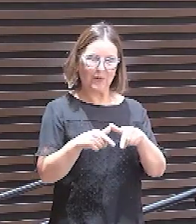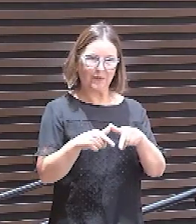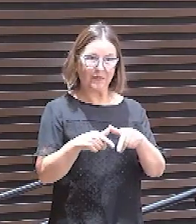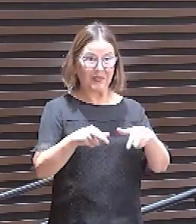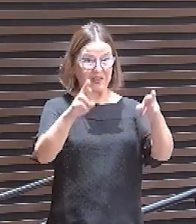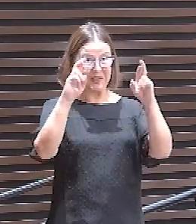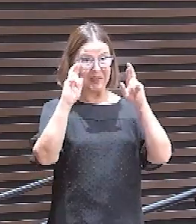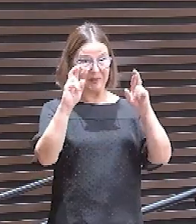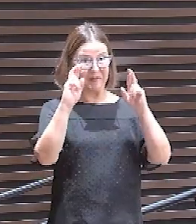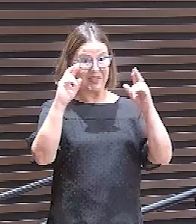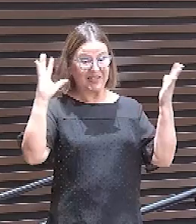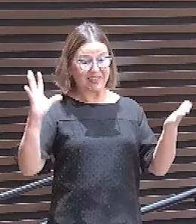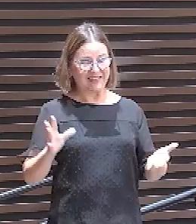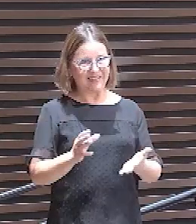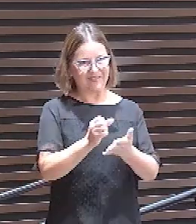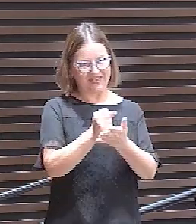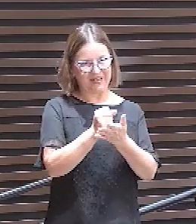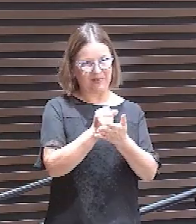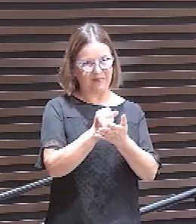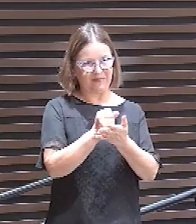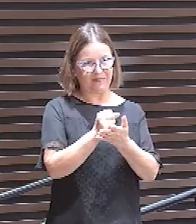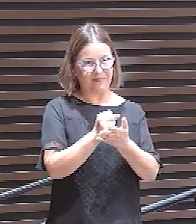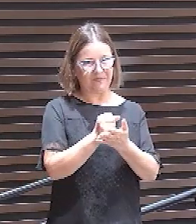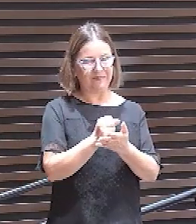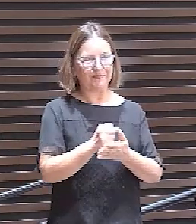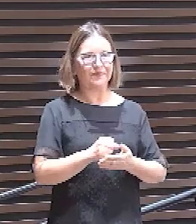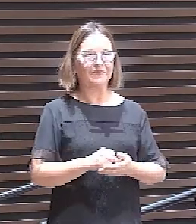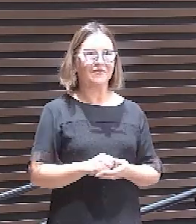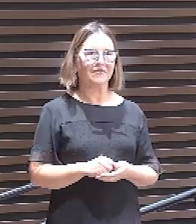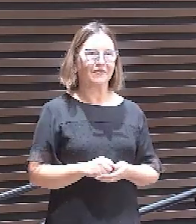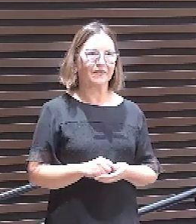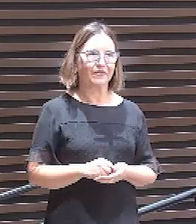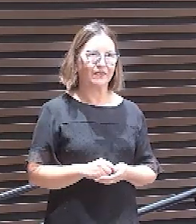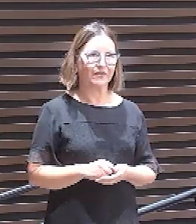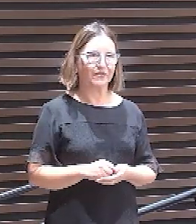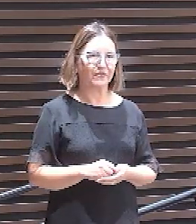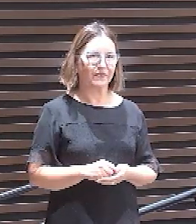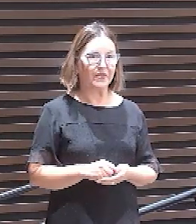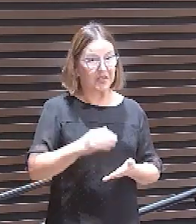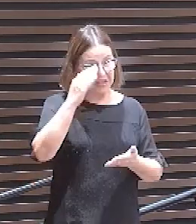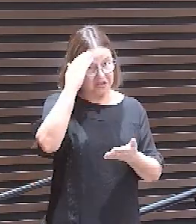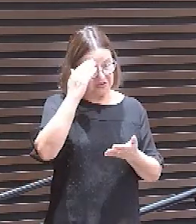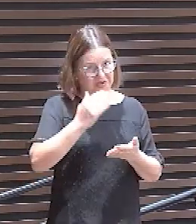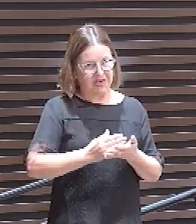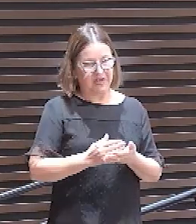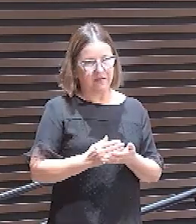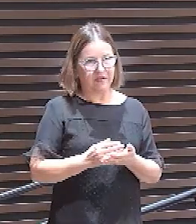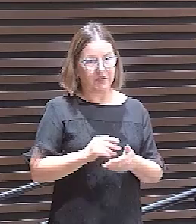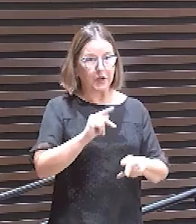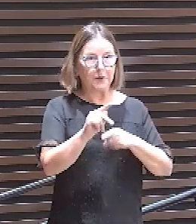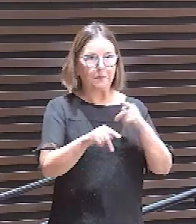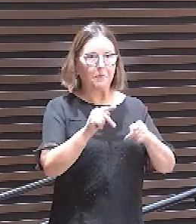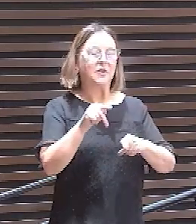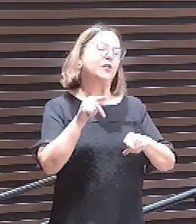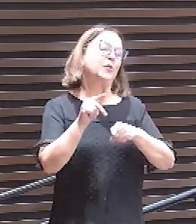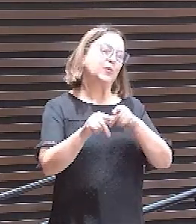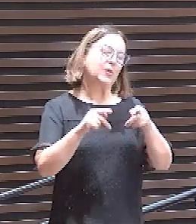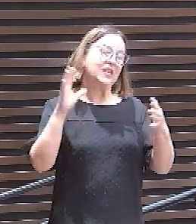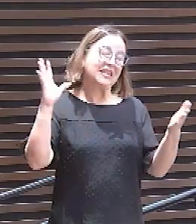esperança da redenção. E creio que homens foram salvos por essa esperança.